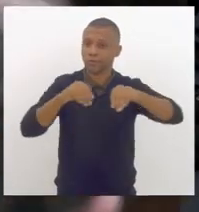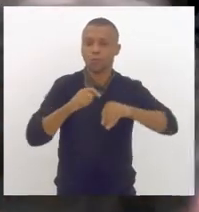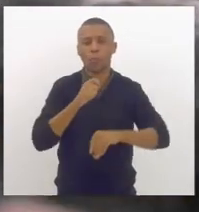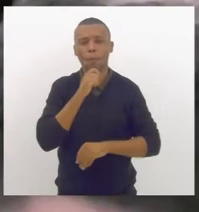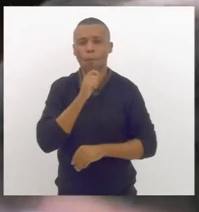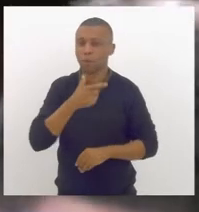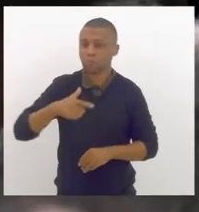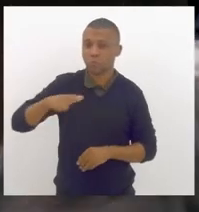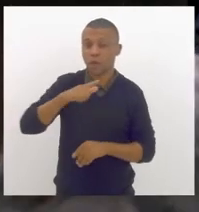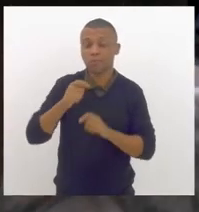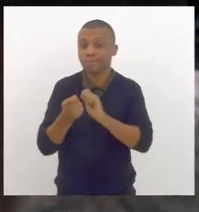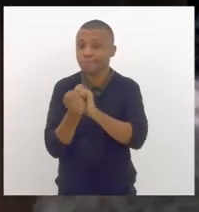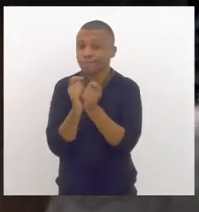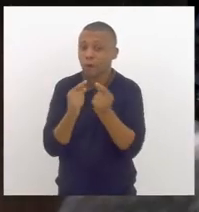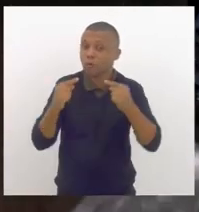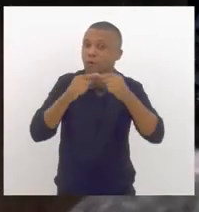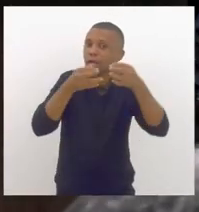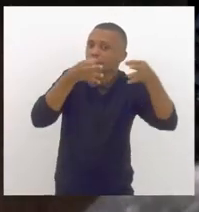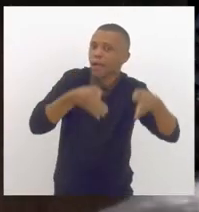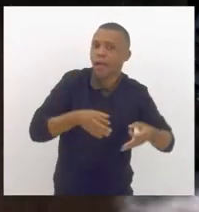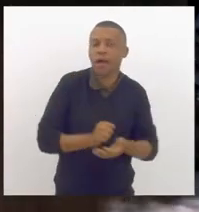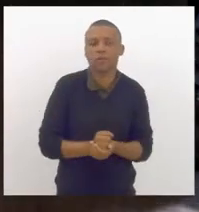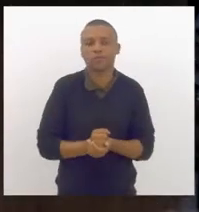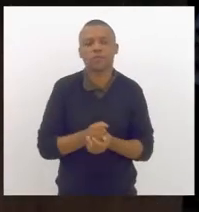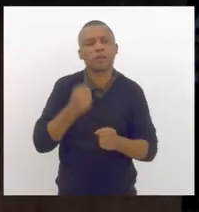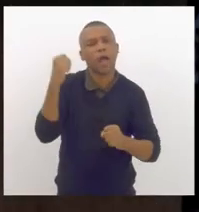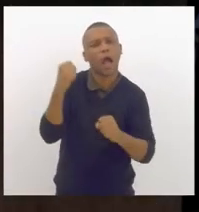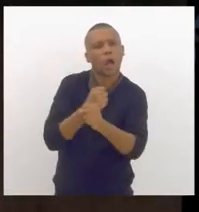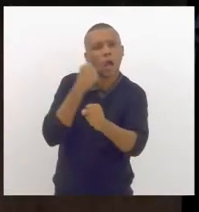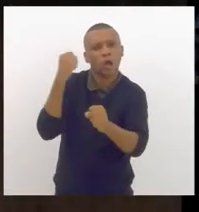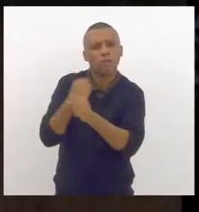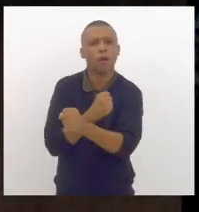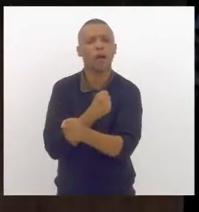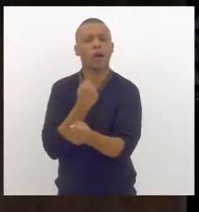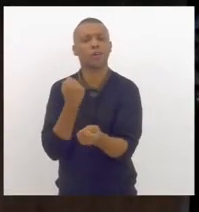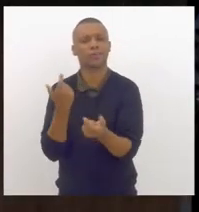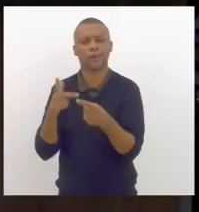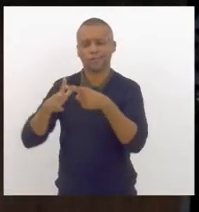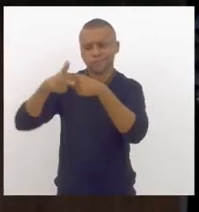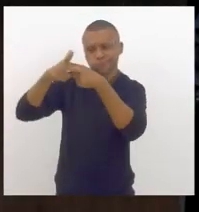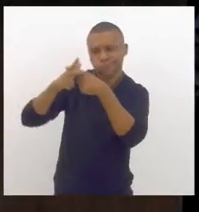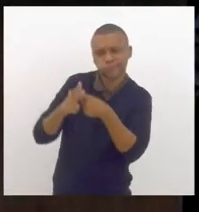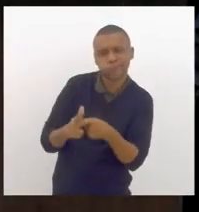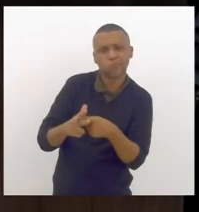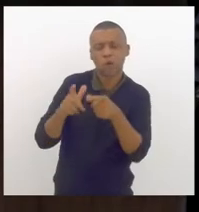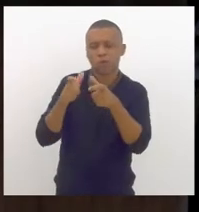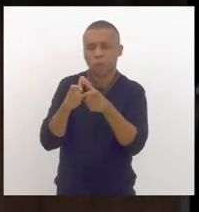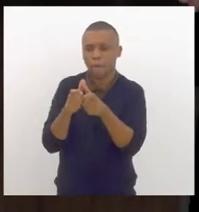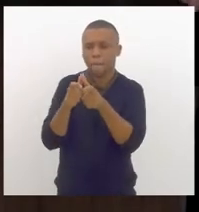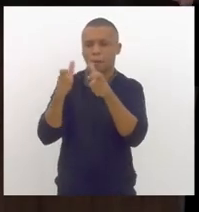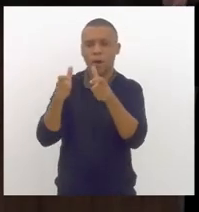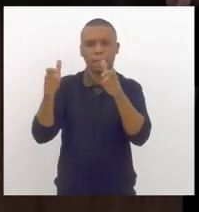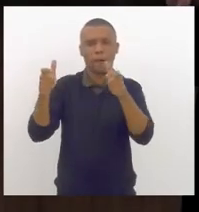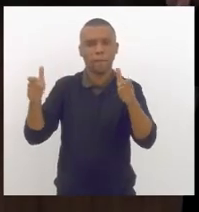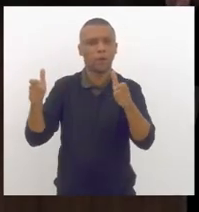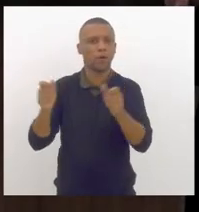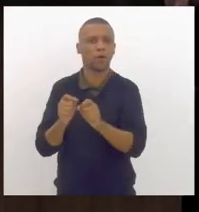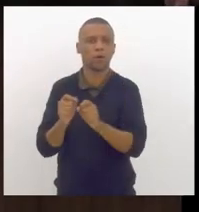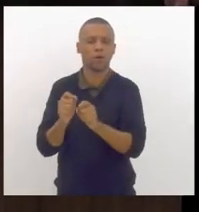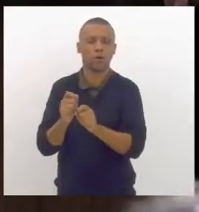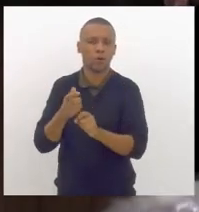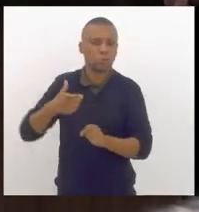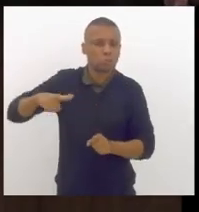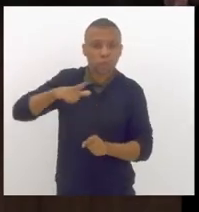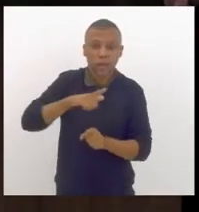da maneira adequada, onde as construções e reformas e ampliações não passam por um processo